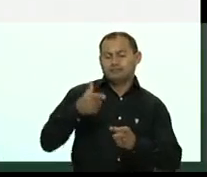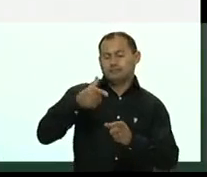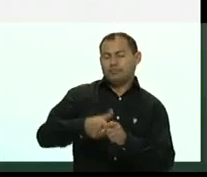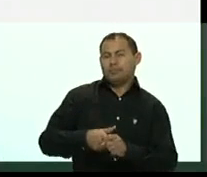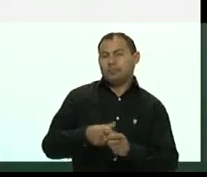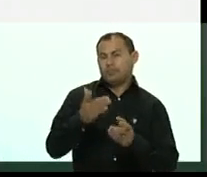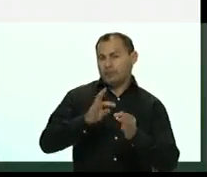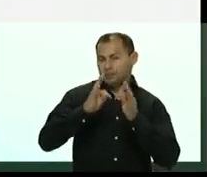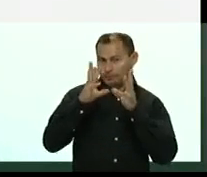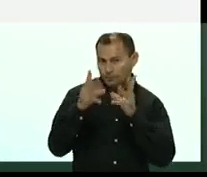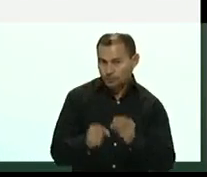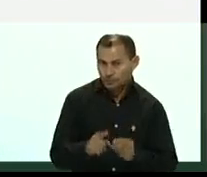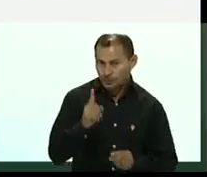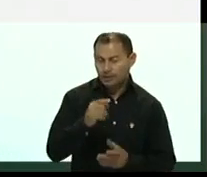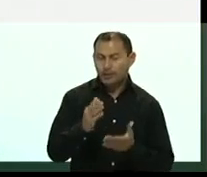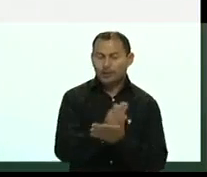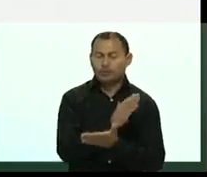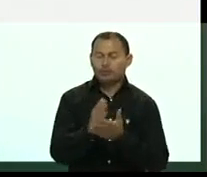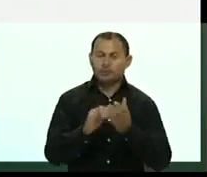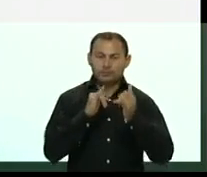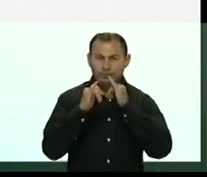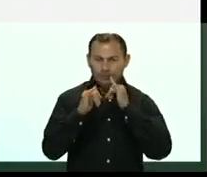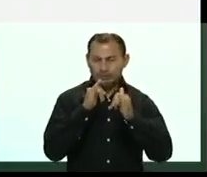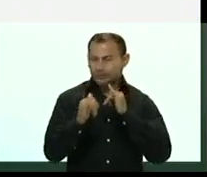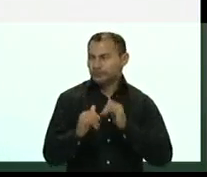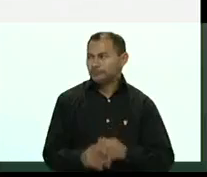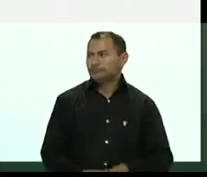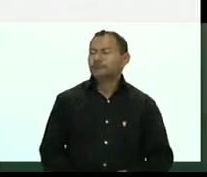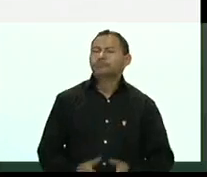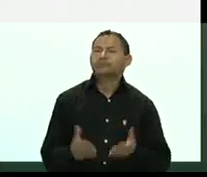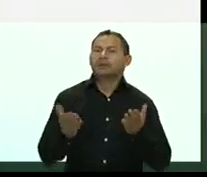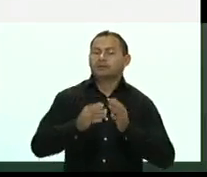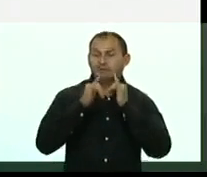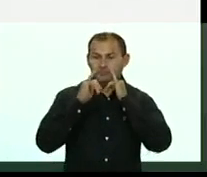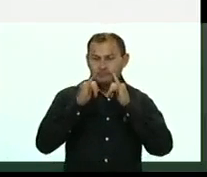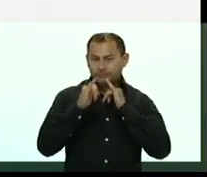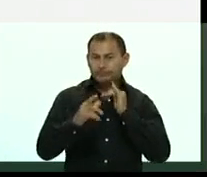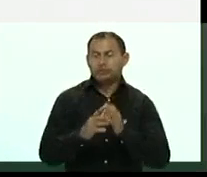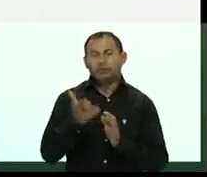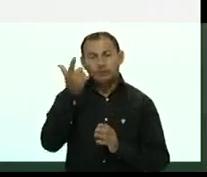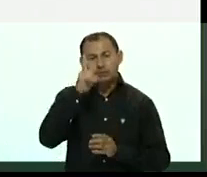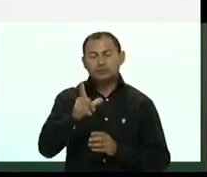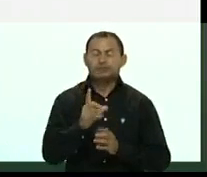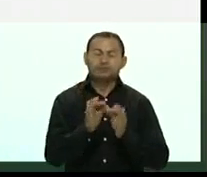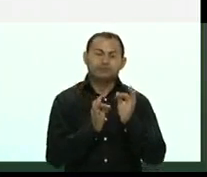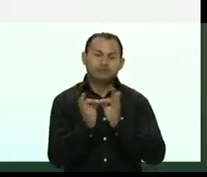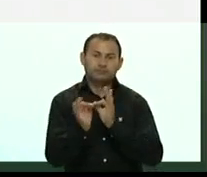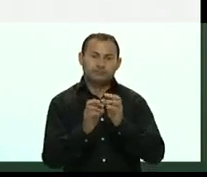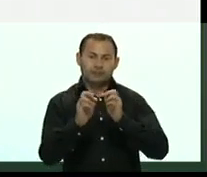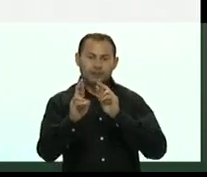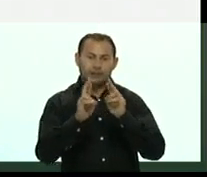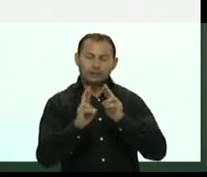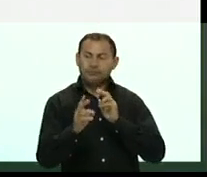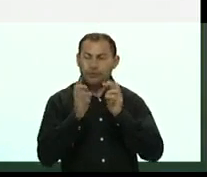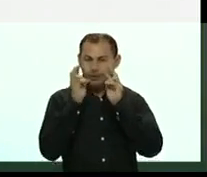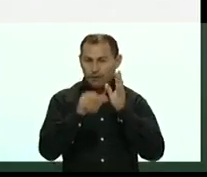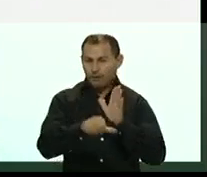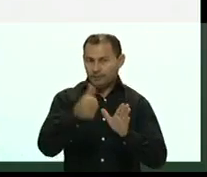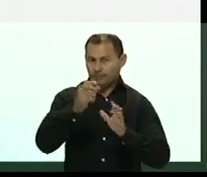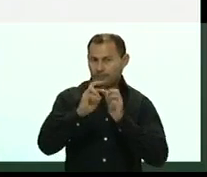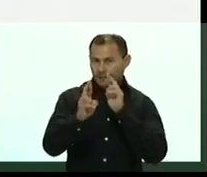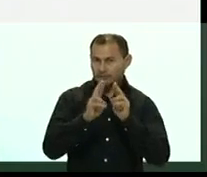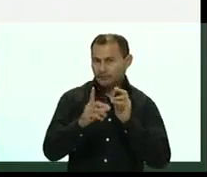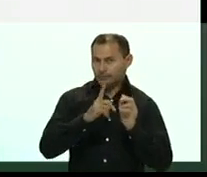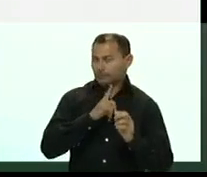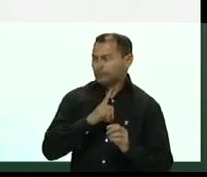abastecimento. Então, isso tudo são algumas informações. A partir dessas informações, a gente já consegue montar algumas relações. Quer ver a primeira relação que